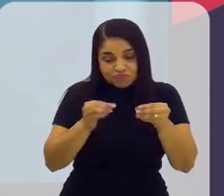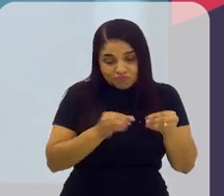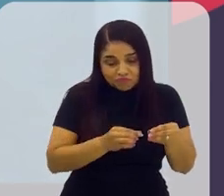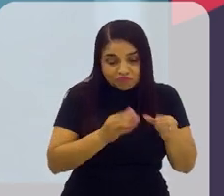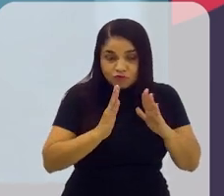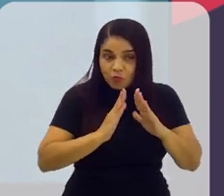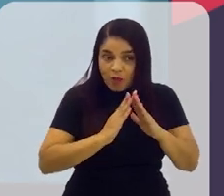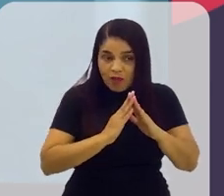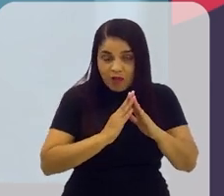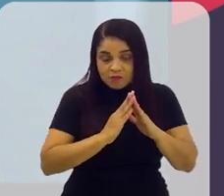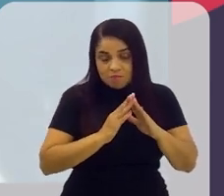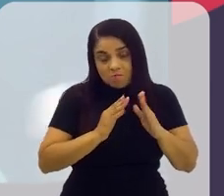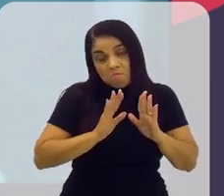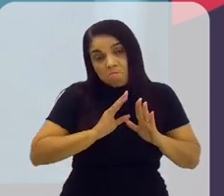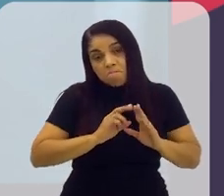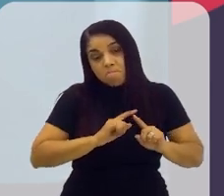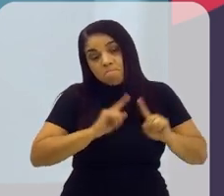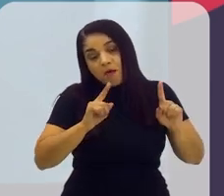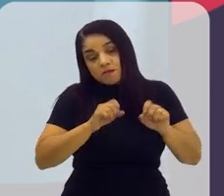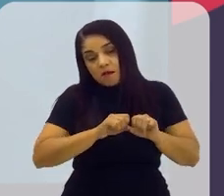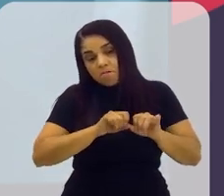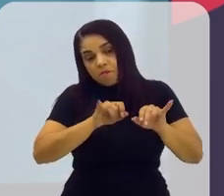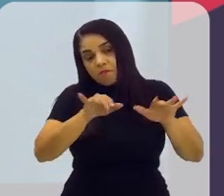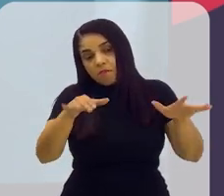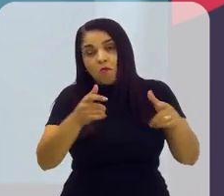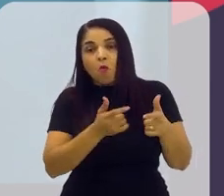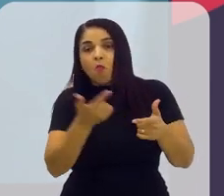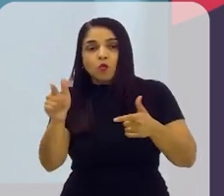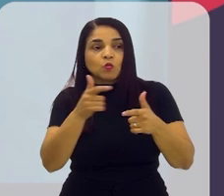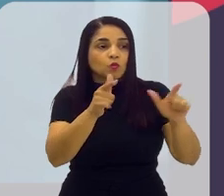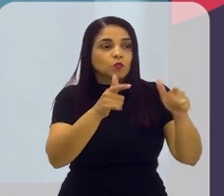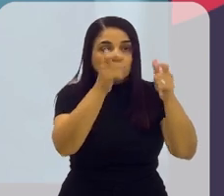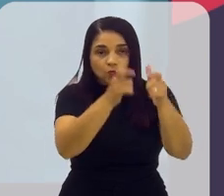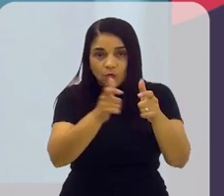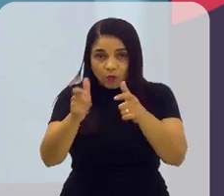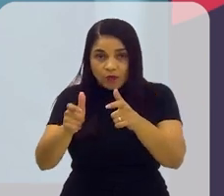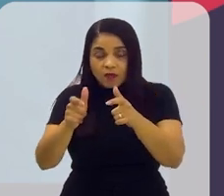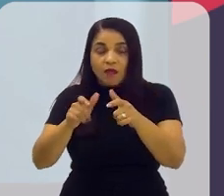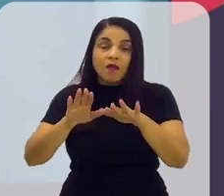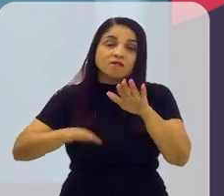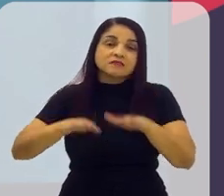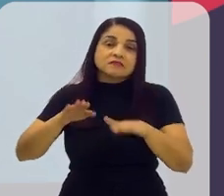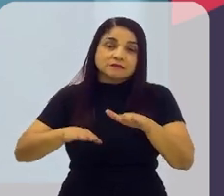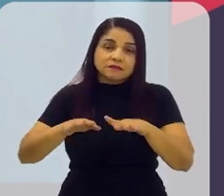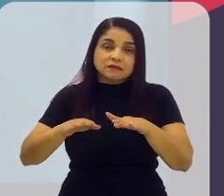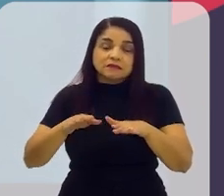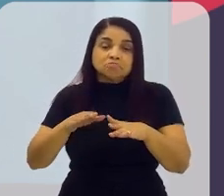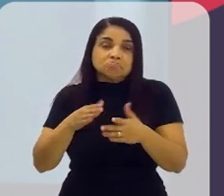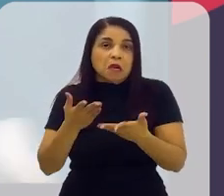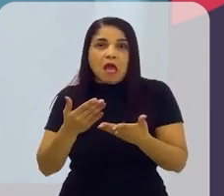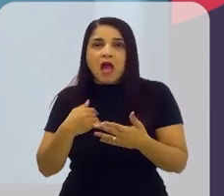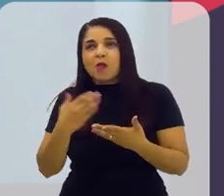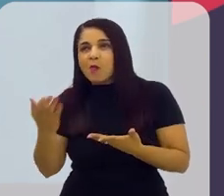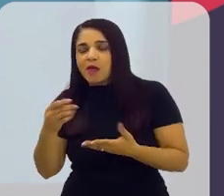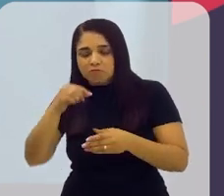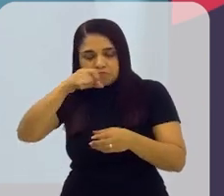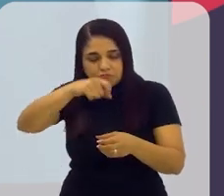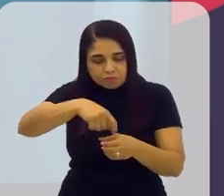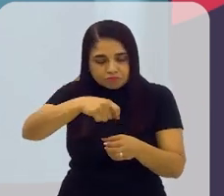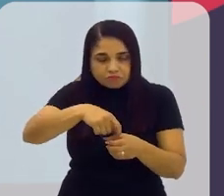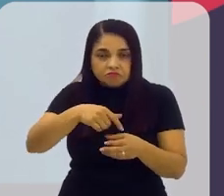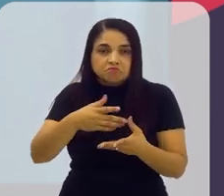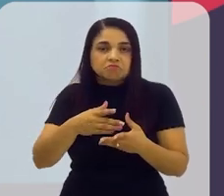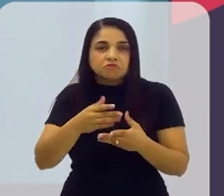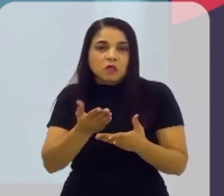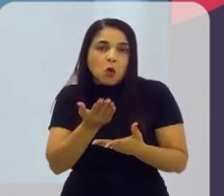poder colocar no seu quintal e ela se tornou uma planta invasora, né? Às vezes, você traz por um propósito alimentício, né? Ah, eu